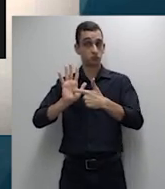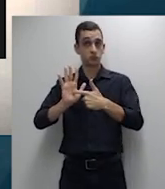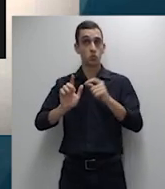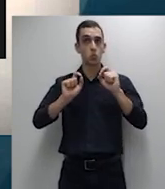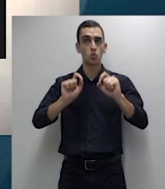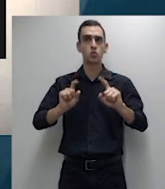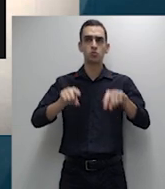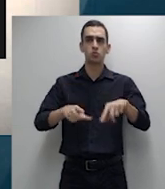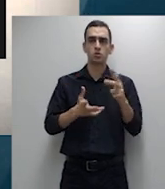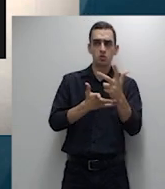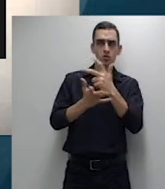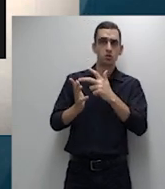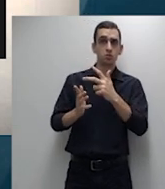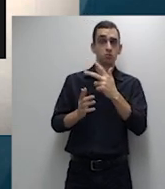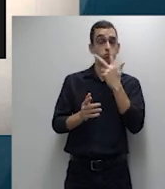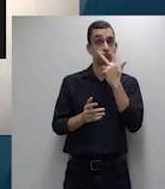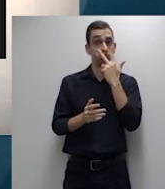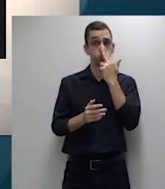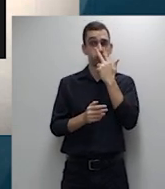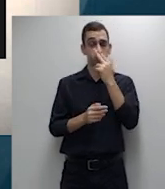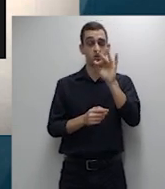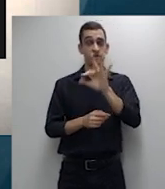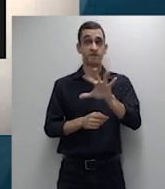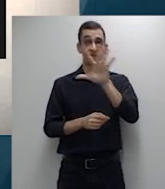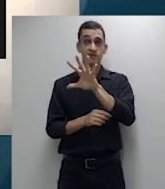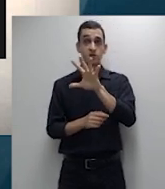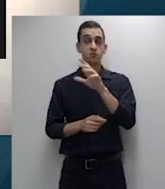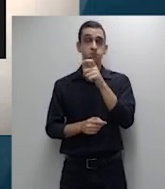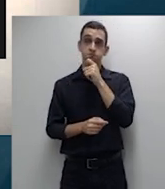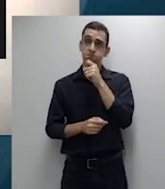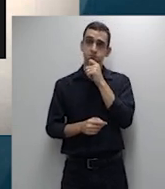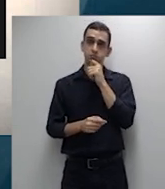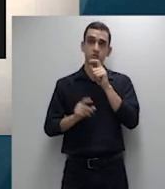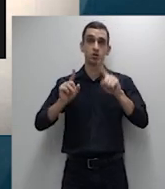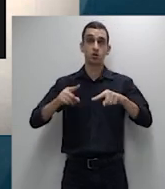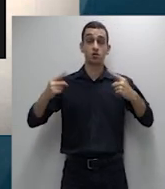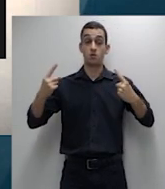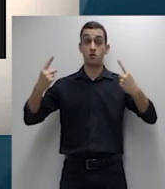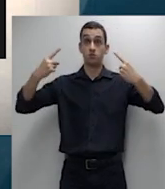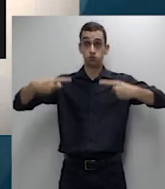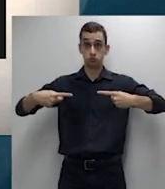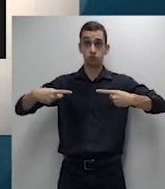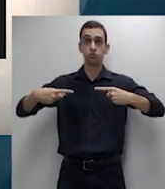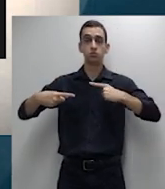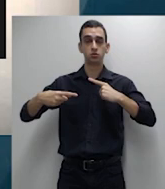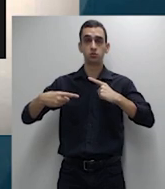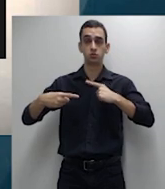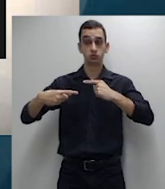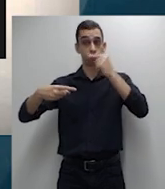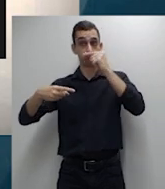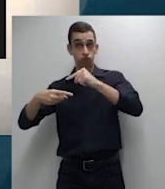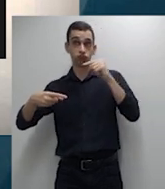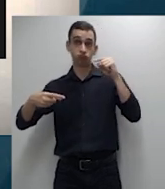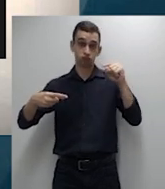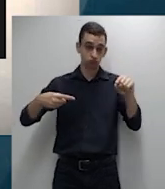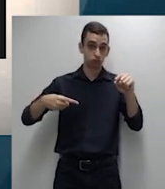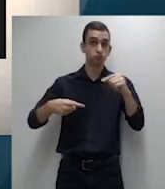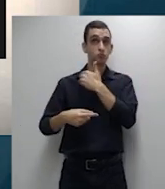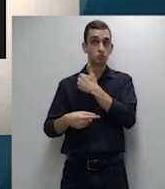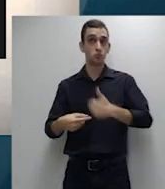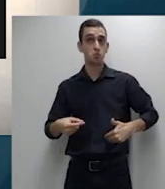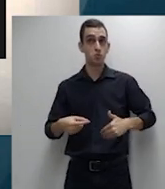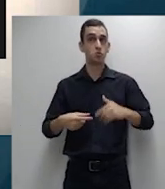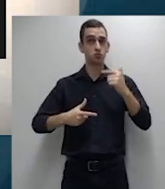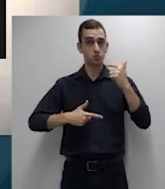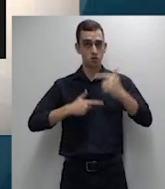abrangente da federação mais conflito entre concessionárias de serviço público com